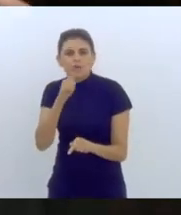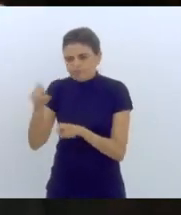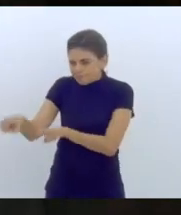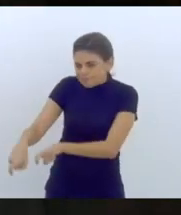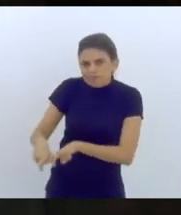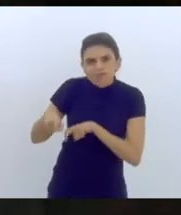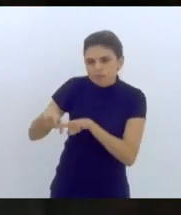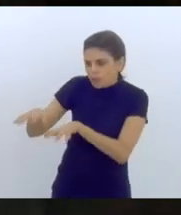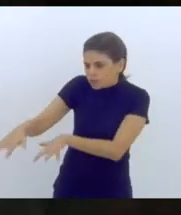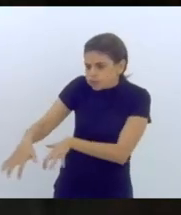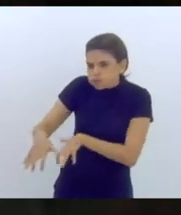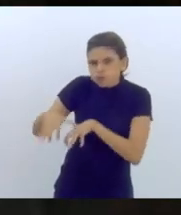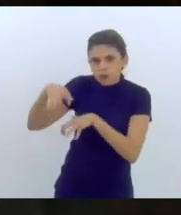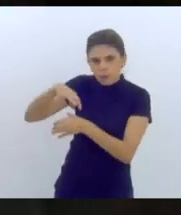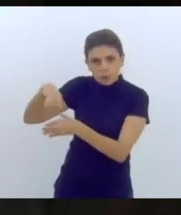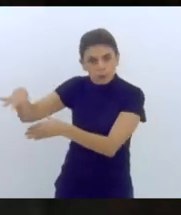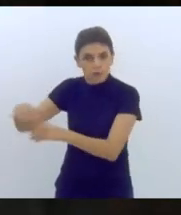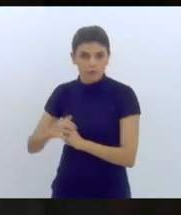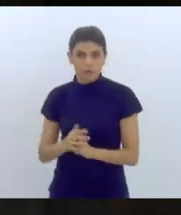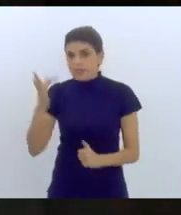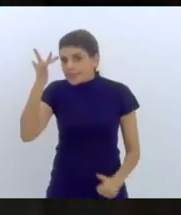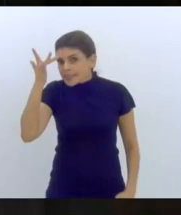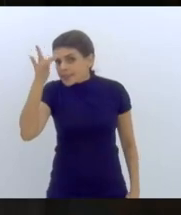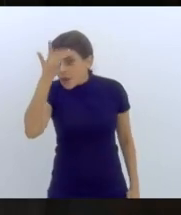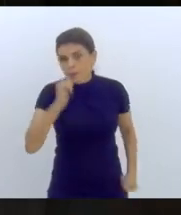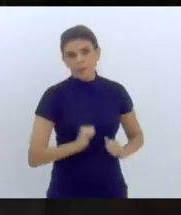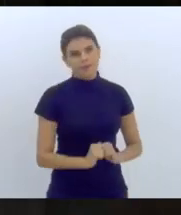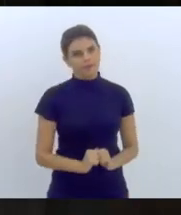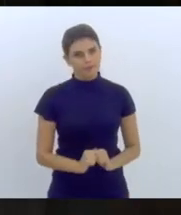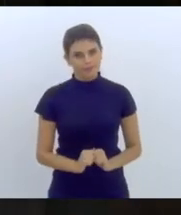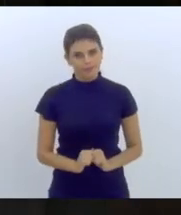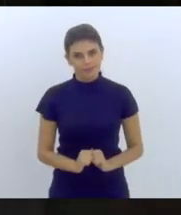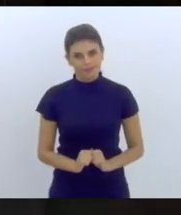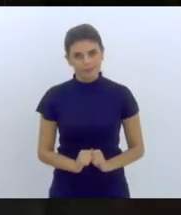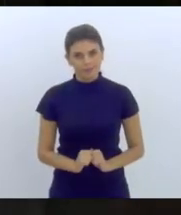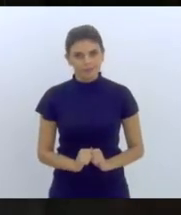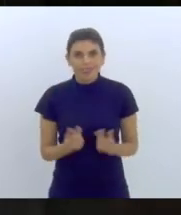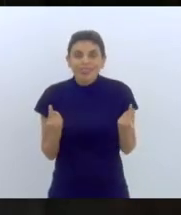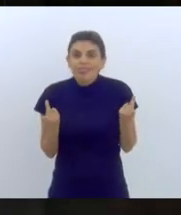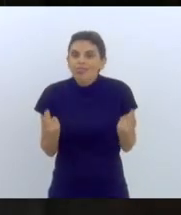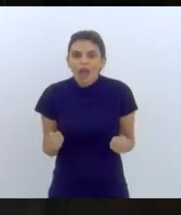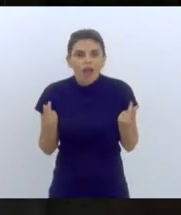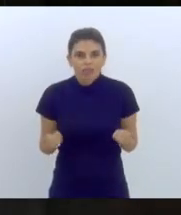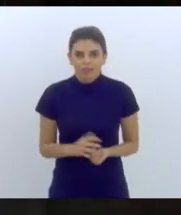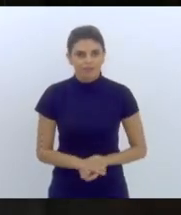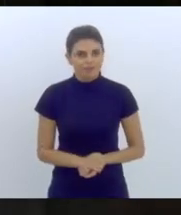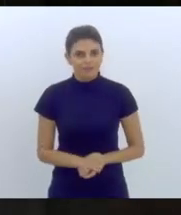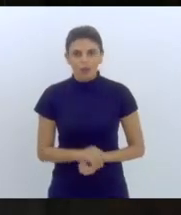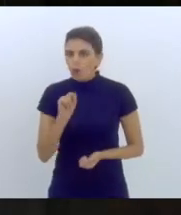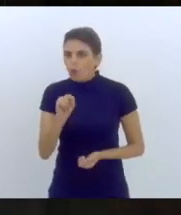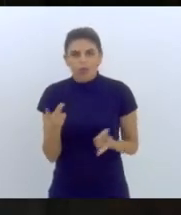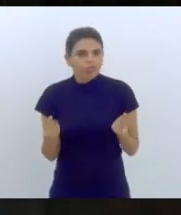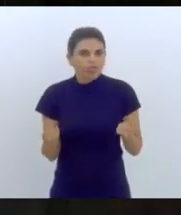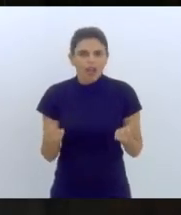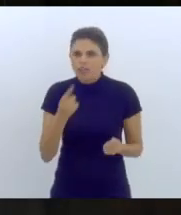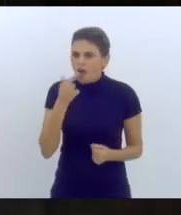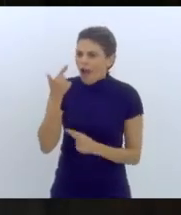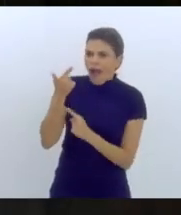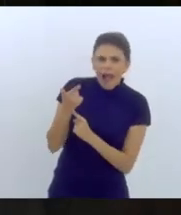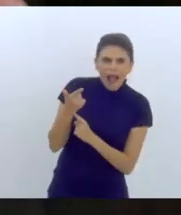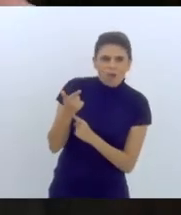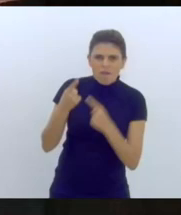agricultura, para a saúde mental, para nada. É só arma,